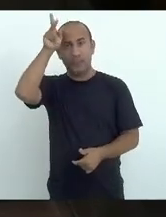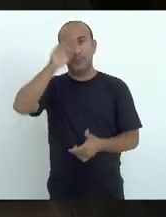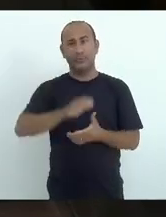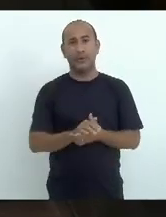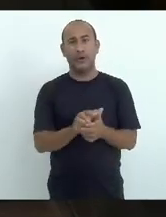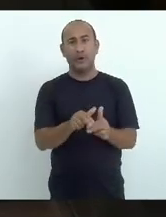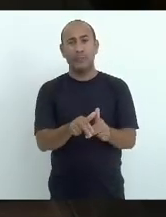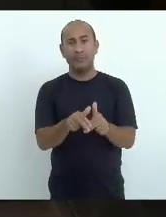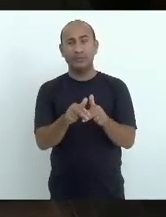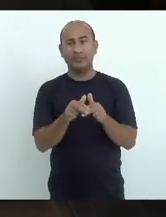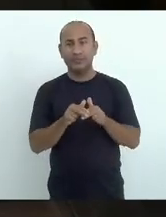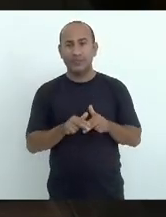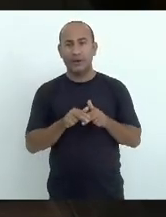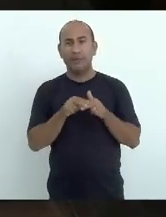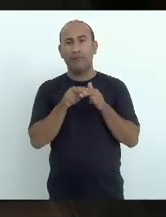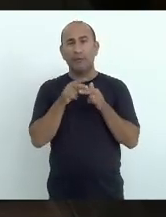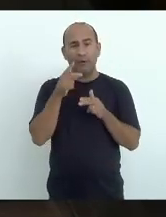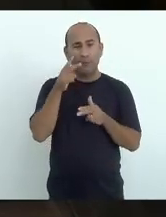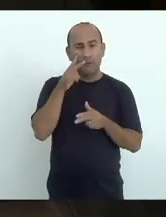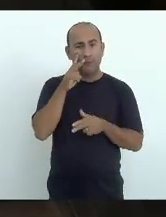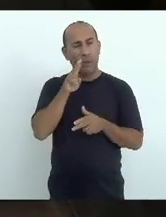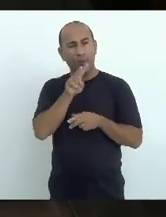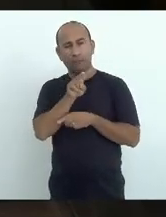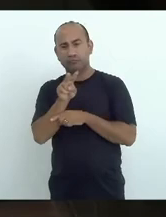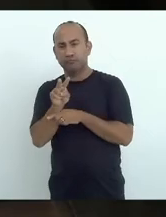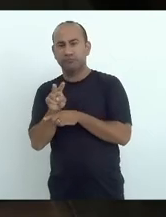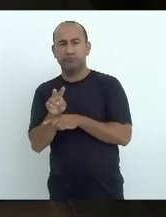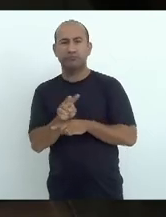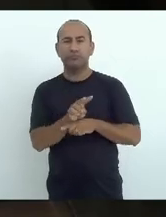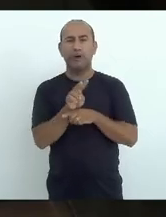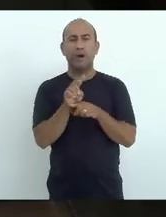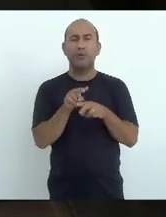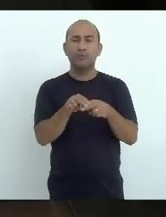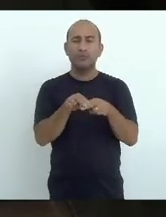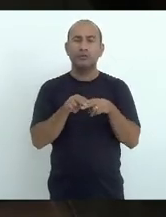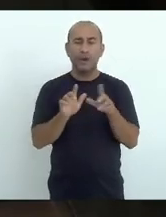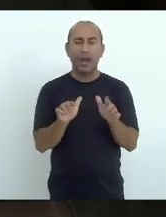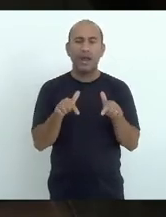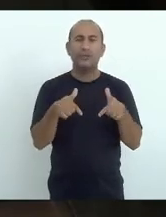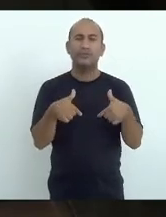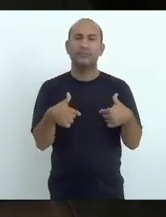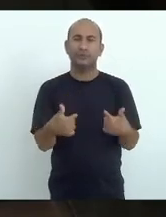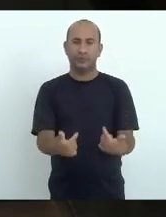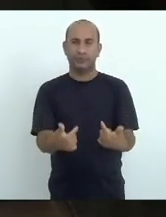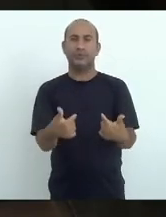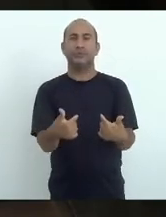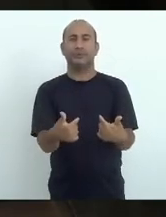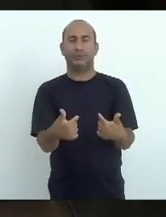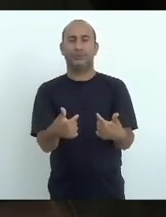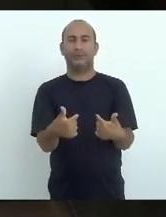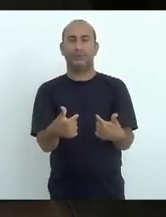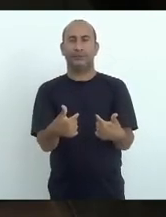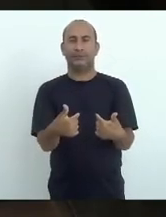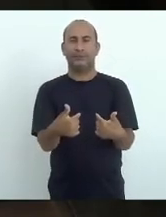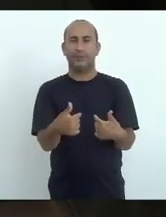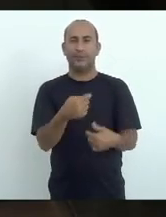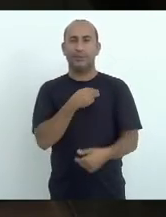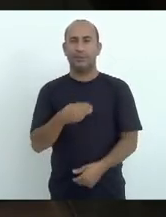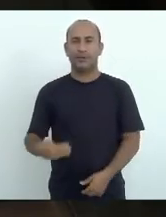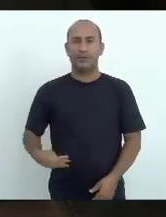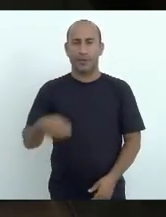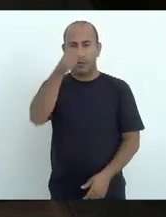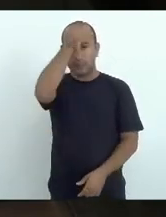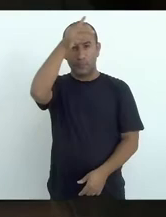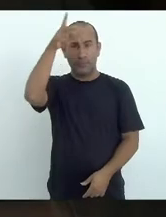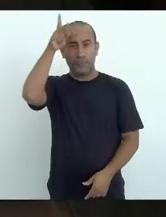ente fiscalizador da função do Ministério Público de